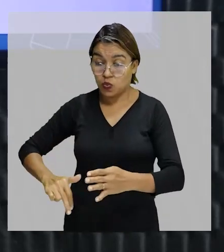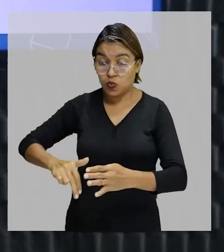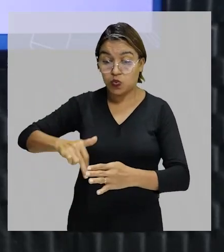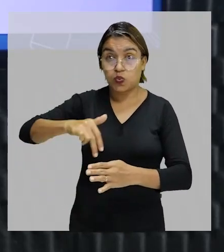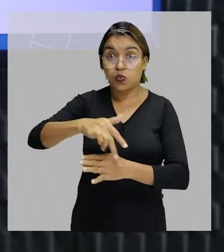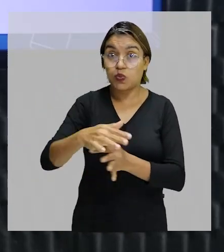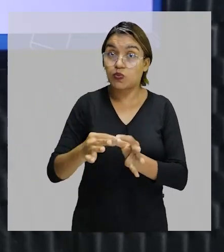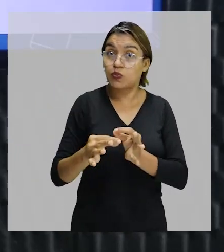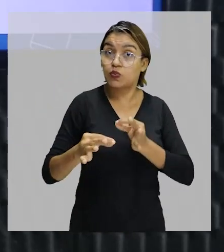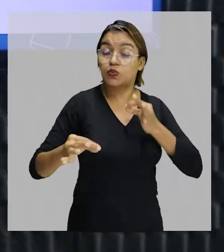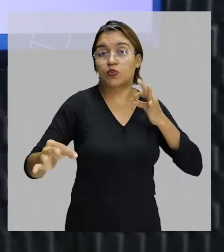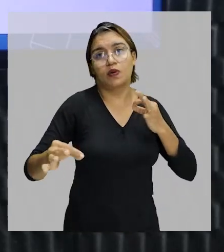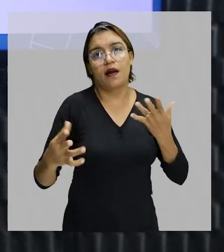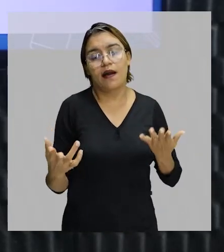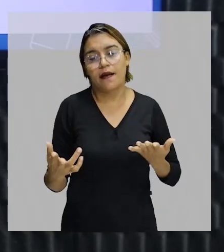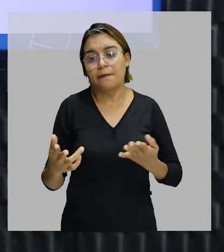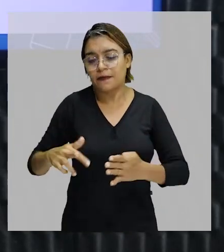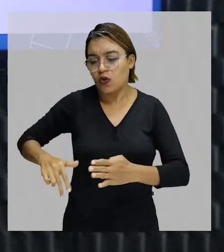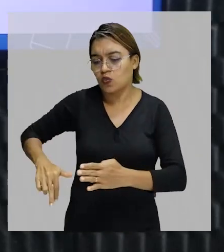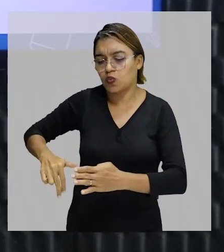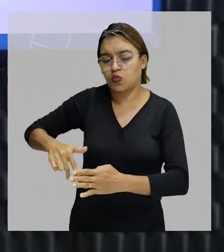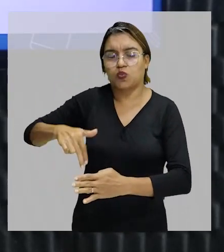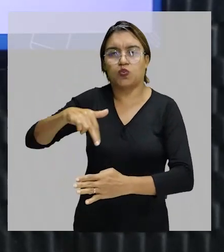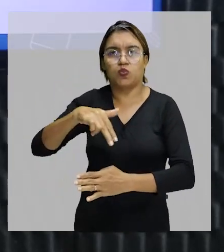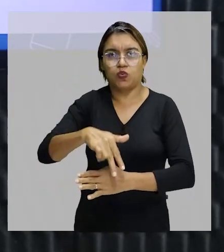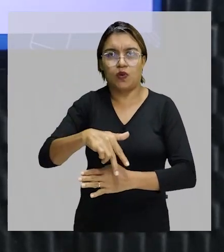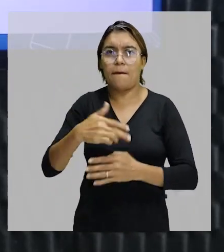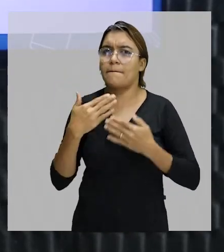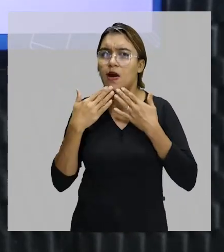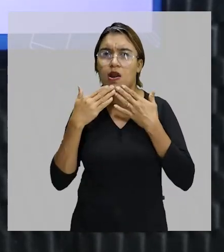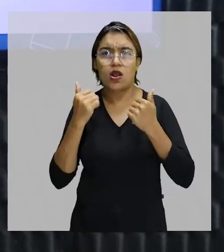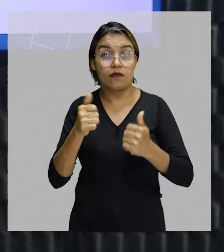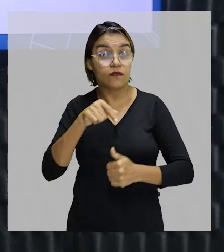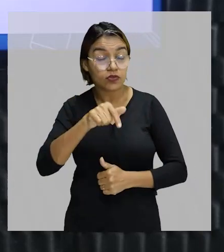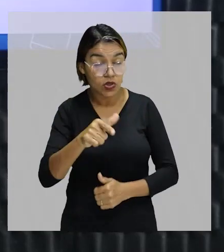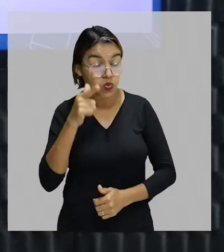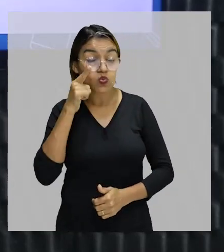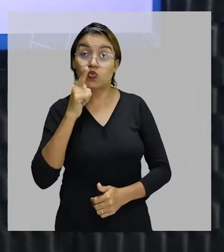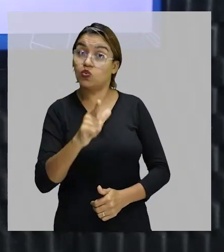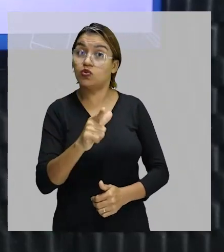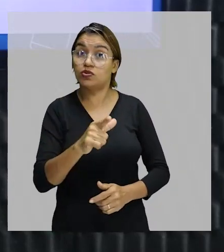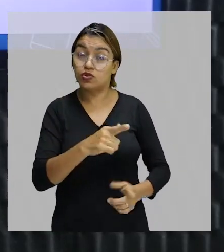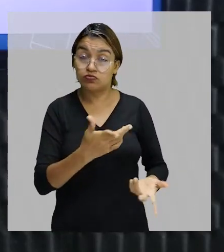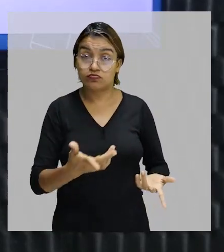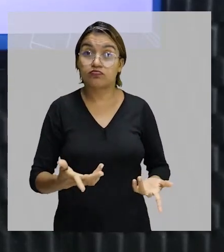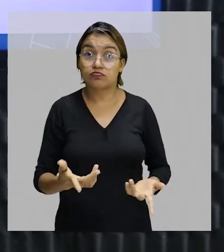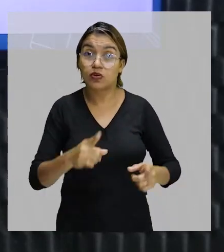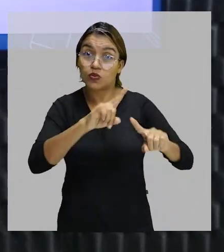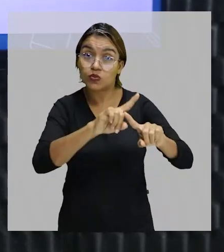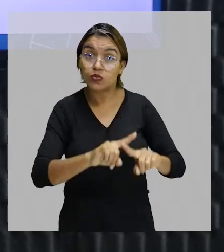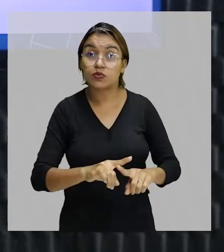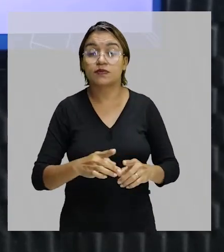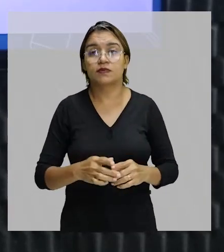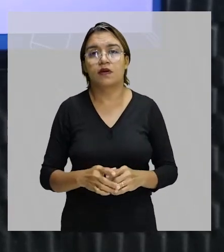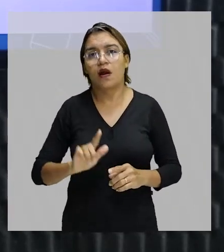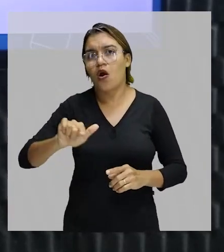e esse meu salto foi o melhor de todos. Você venceu a prova. Não precisaria nem saltar aquelas outras 5